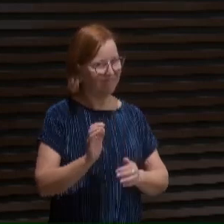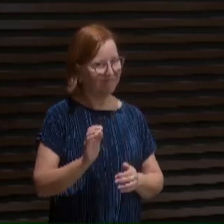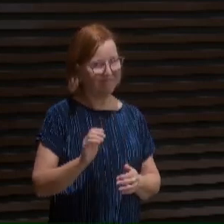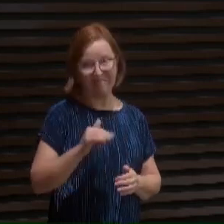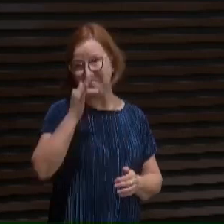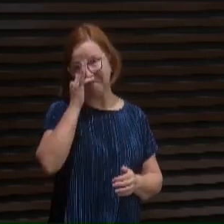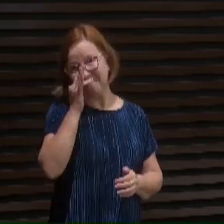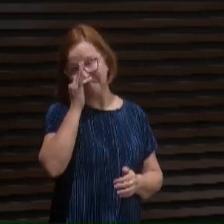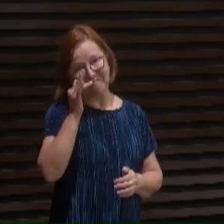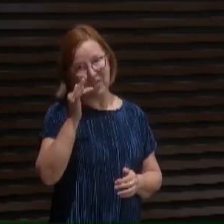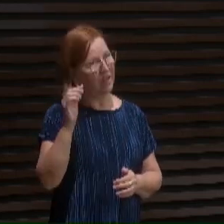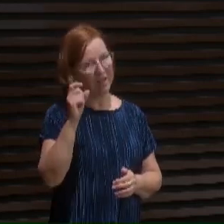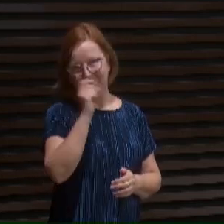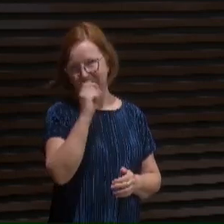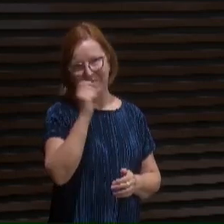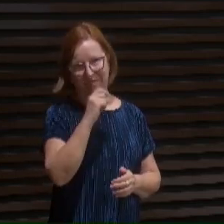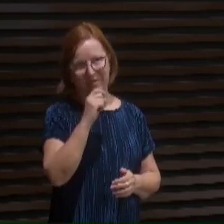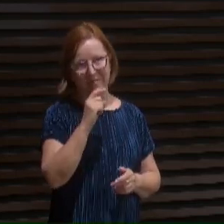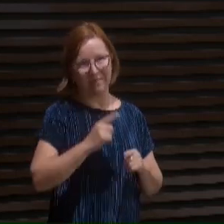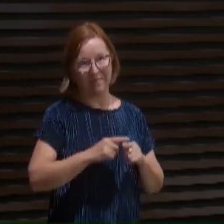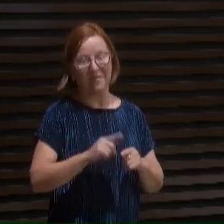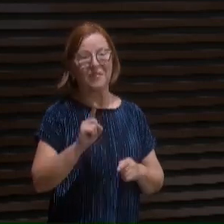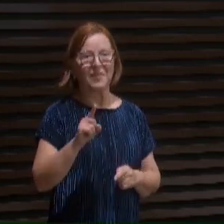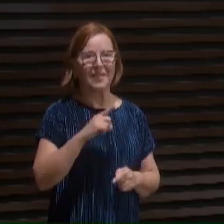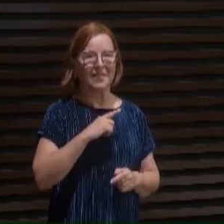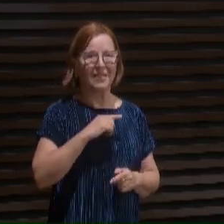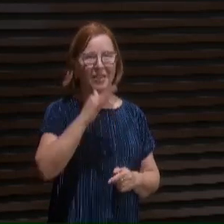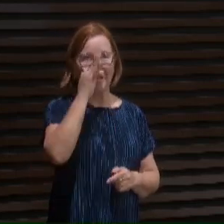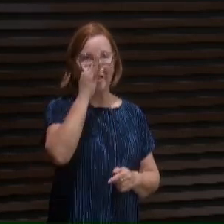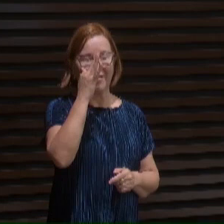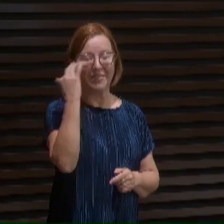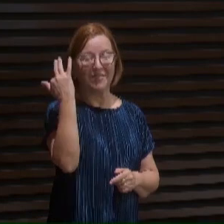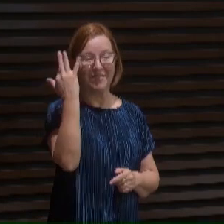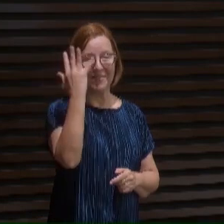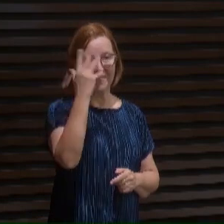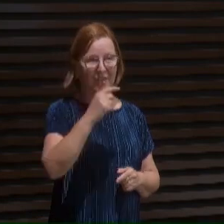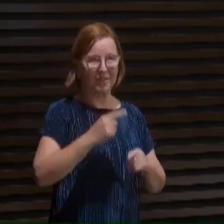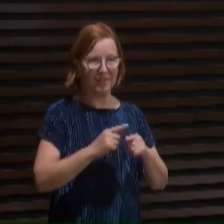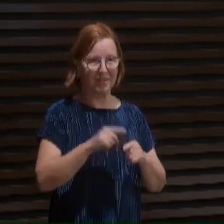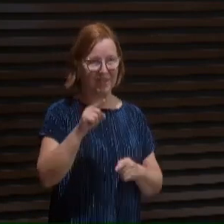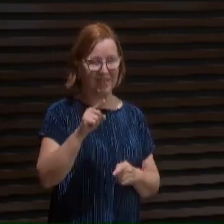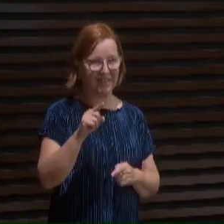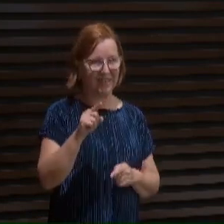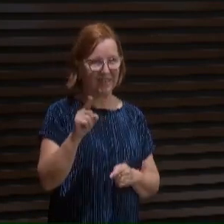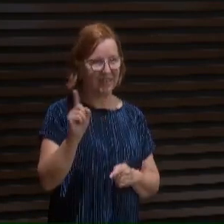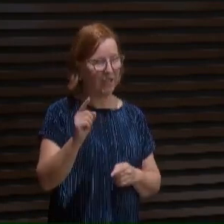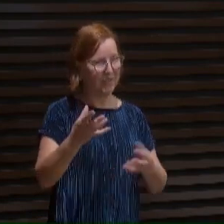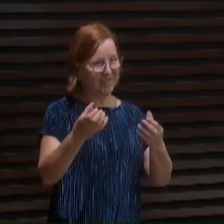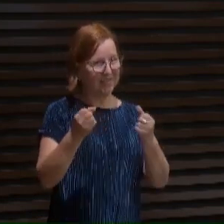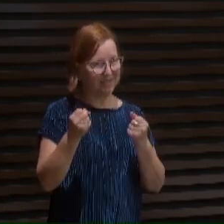não finja que você tem uma flor muito bonita, porque você não vai ser